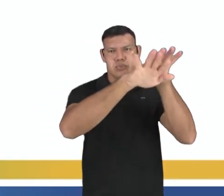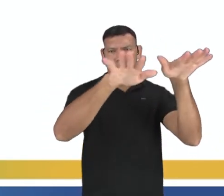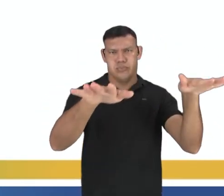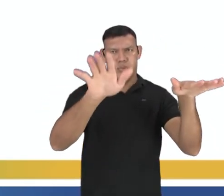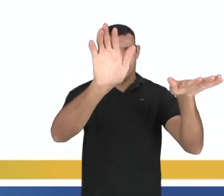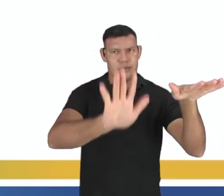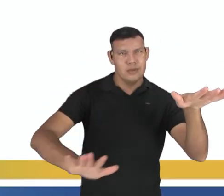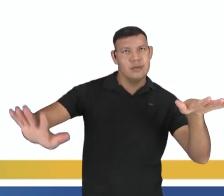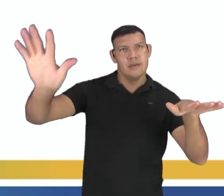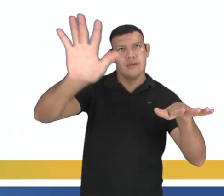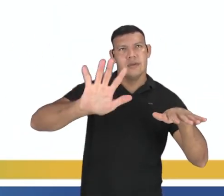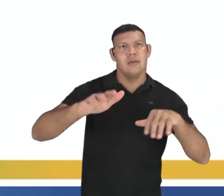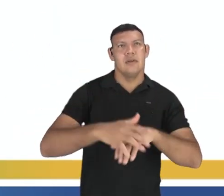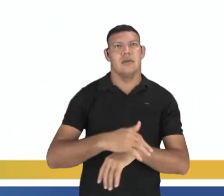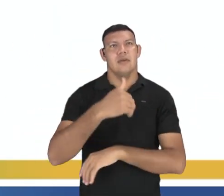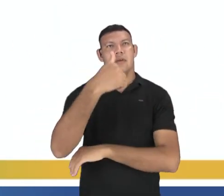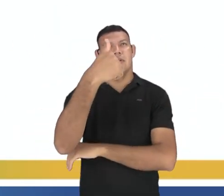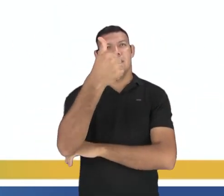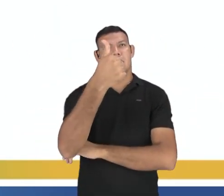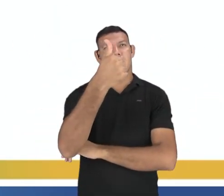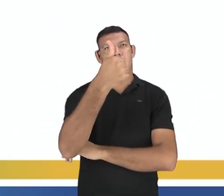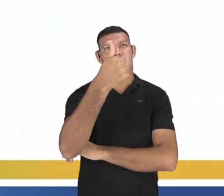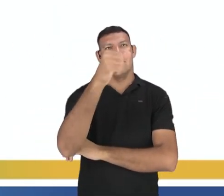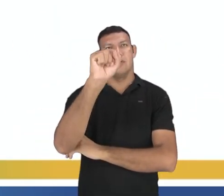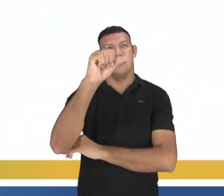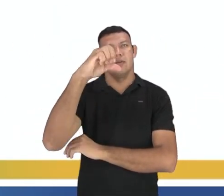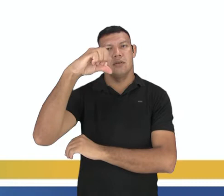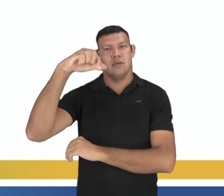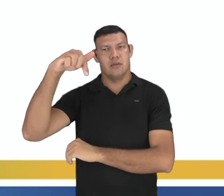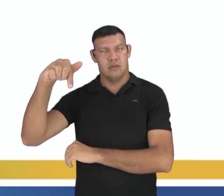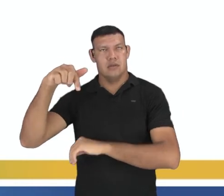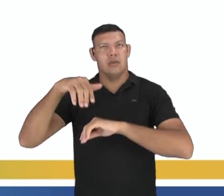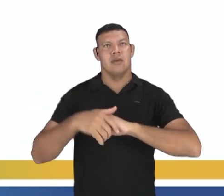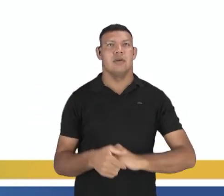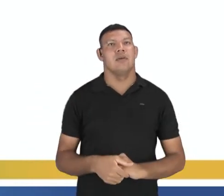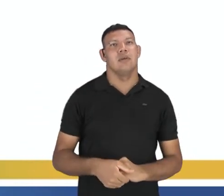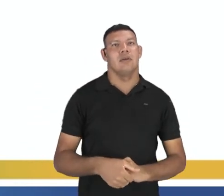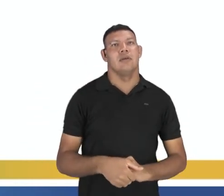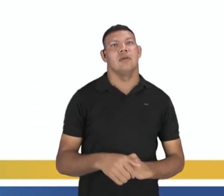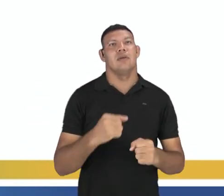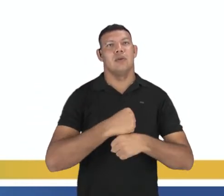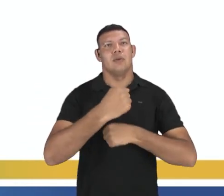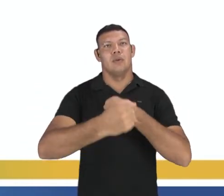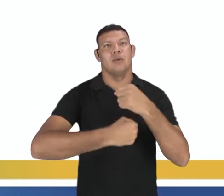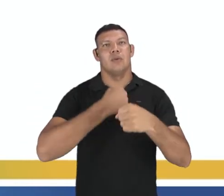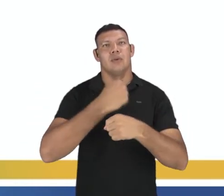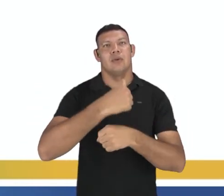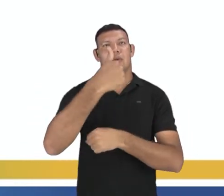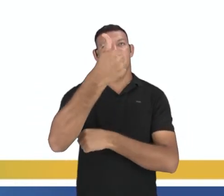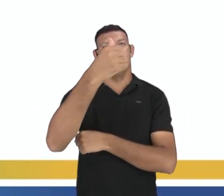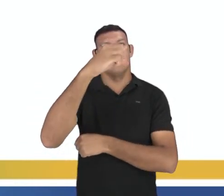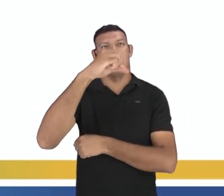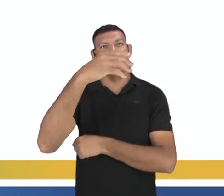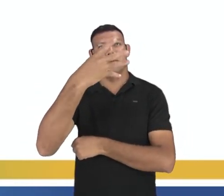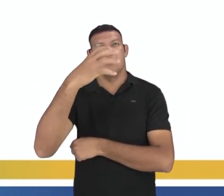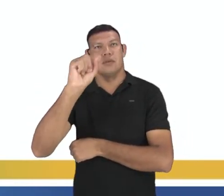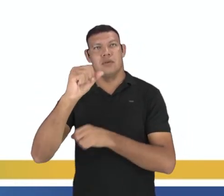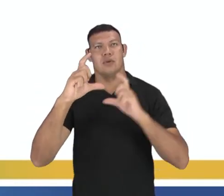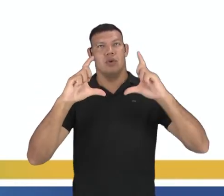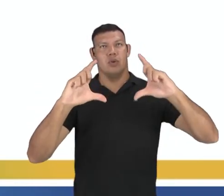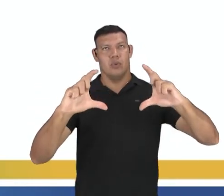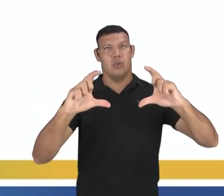em 1897 ou seja uma década depois em 1948 nós temos o LP